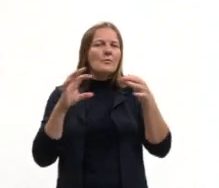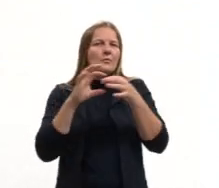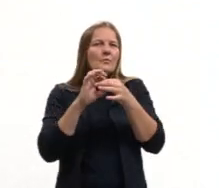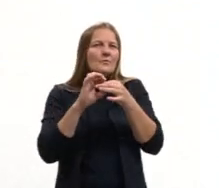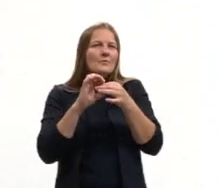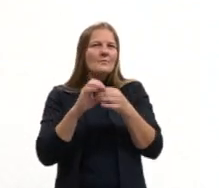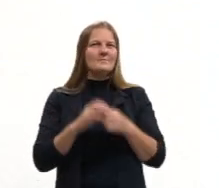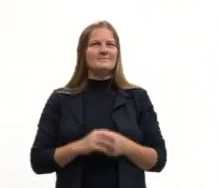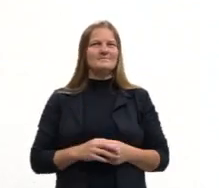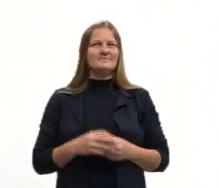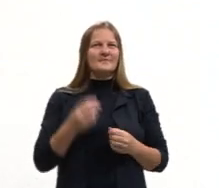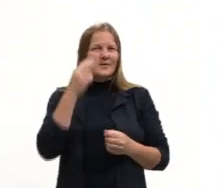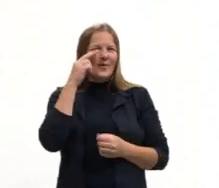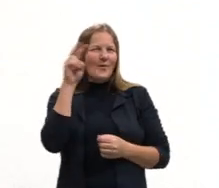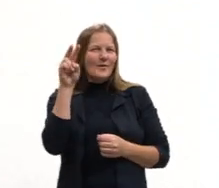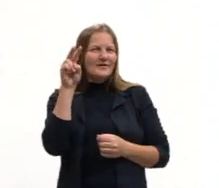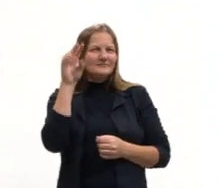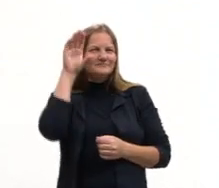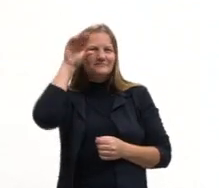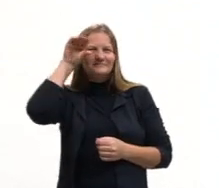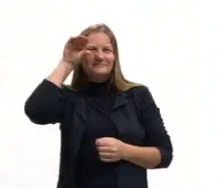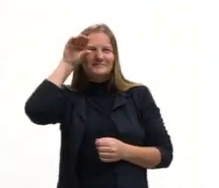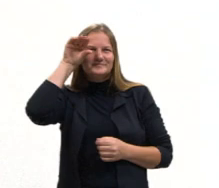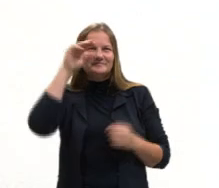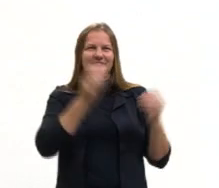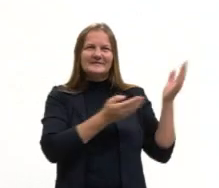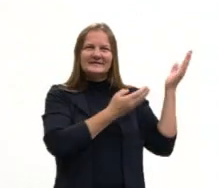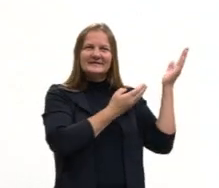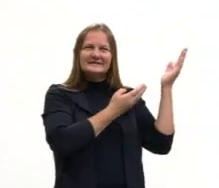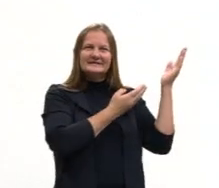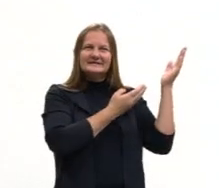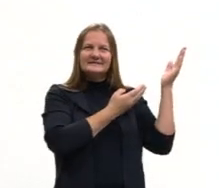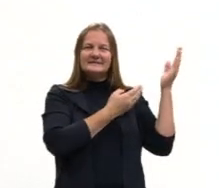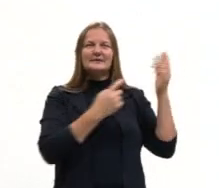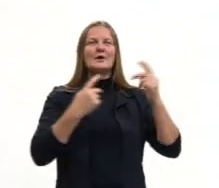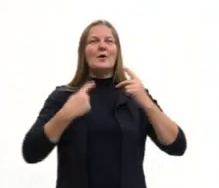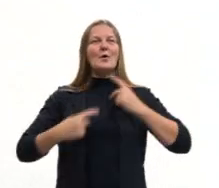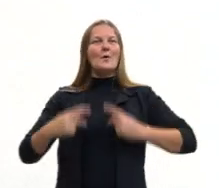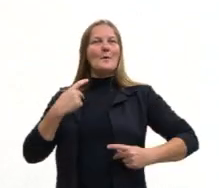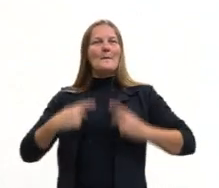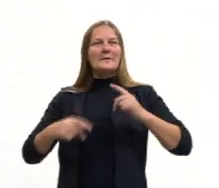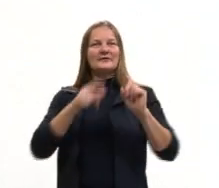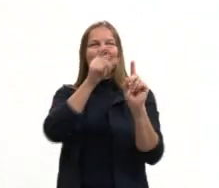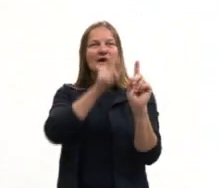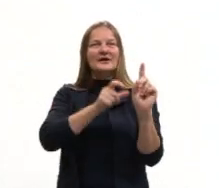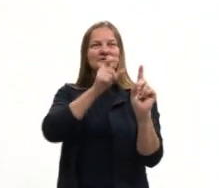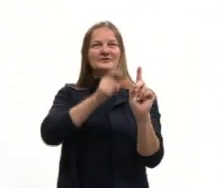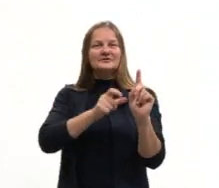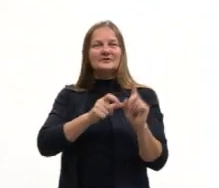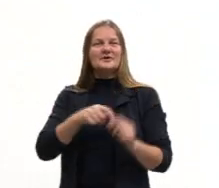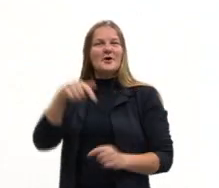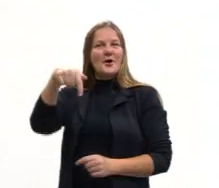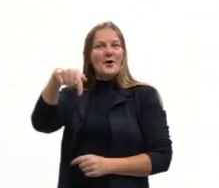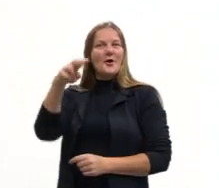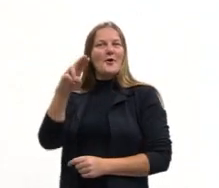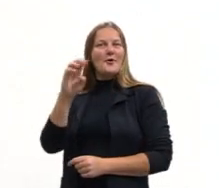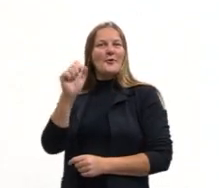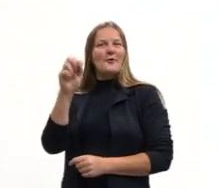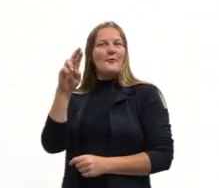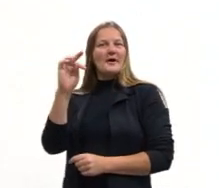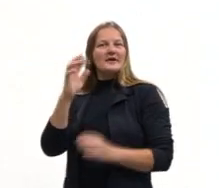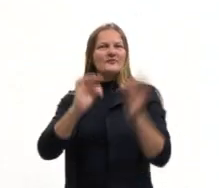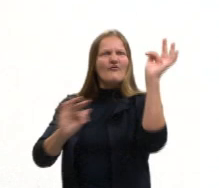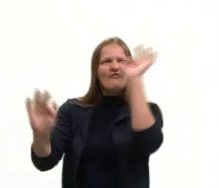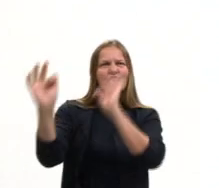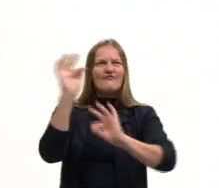coisa observemos que nós temos aqui o personagem Coisa do Quarteto Fantástico uma coisa que